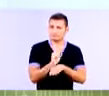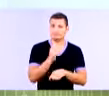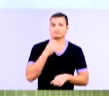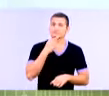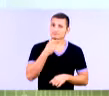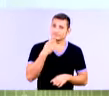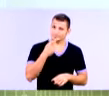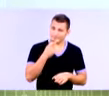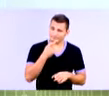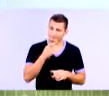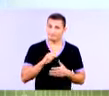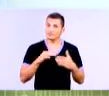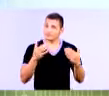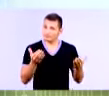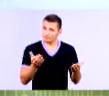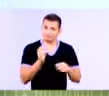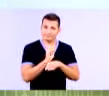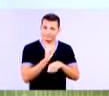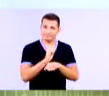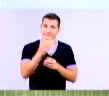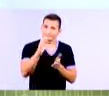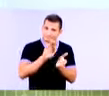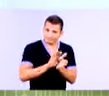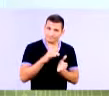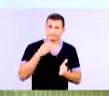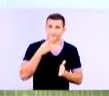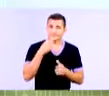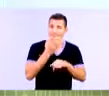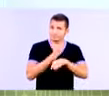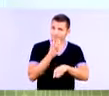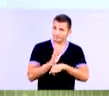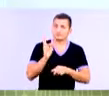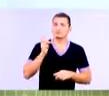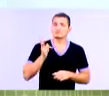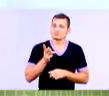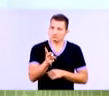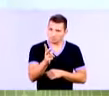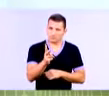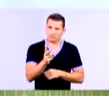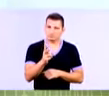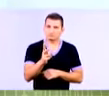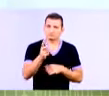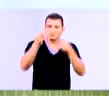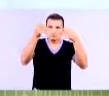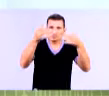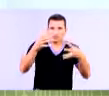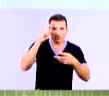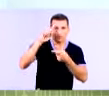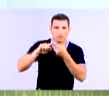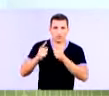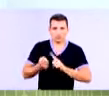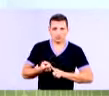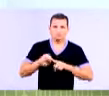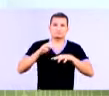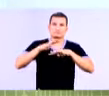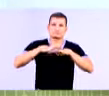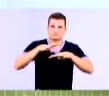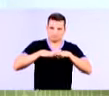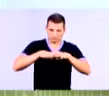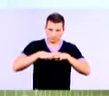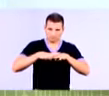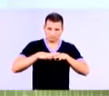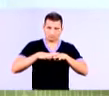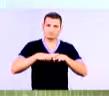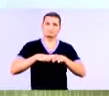aí não chegam as dúvidas da atividade, nós vamos continuar falando das expressões lógicas, expressões aritméticas que a gente estava comentando